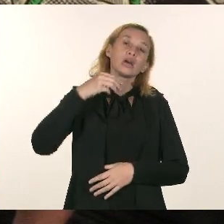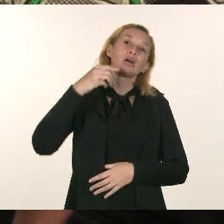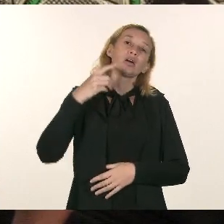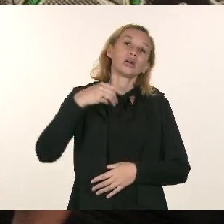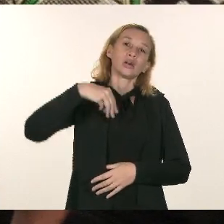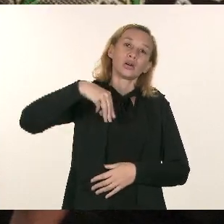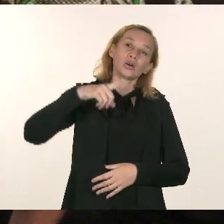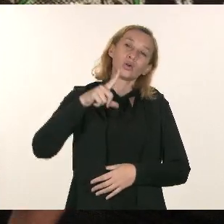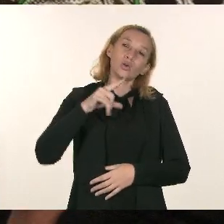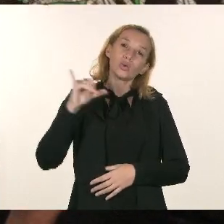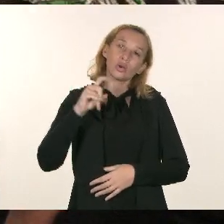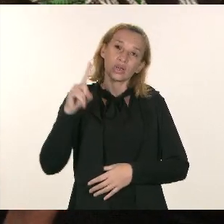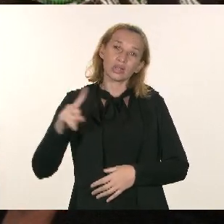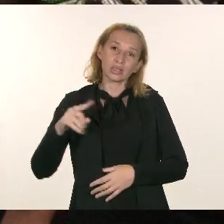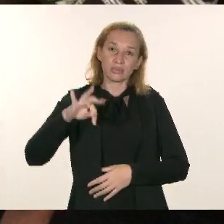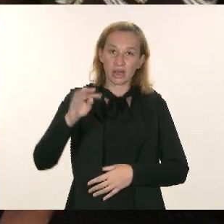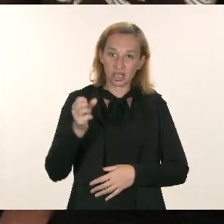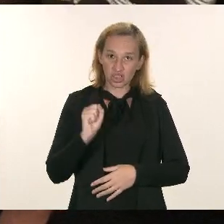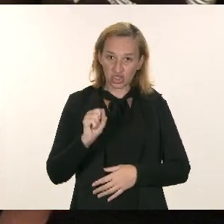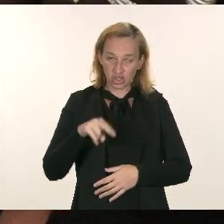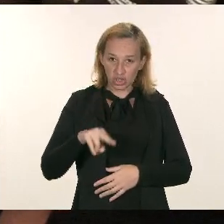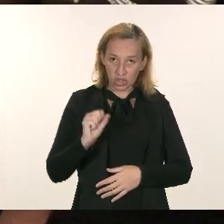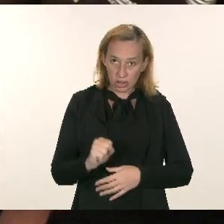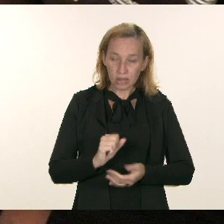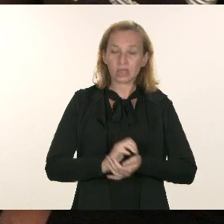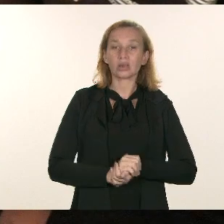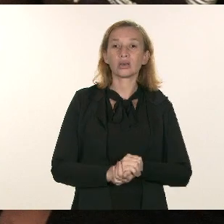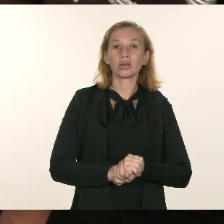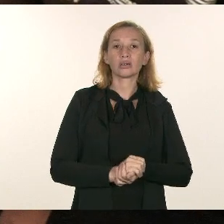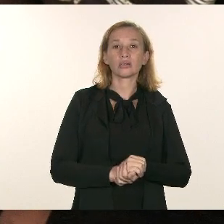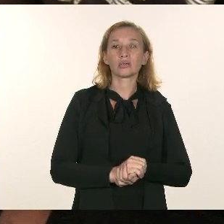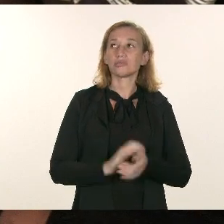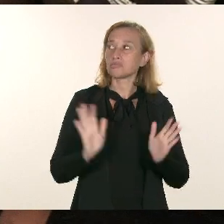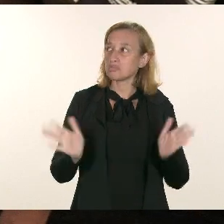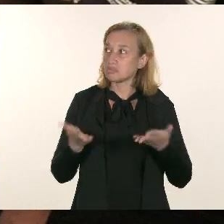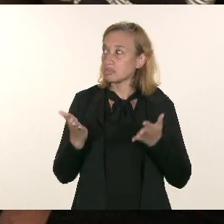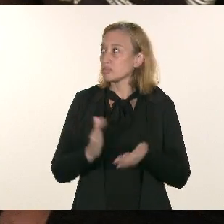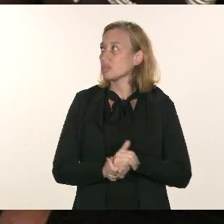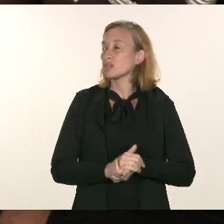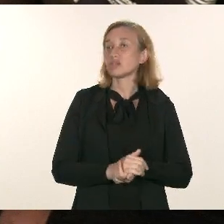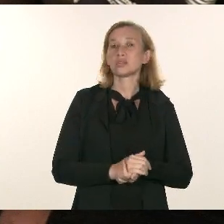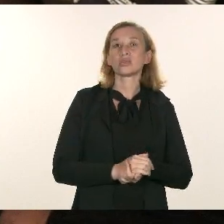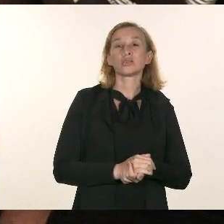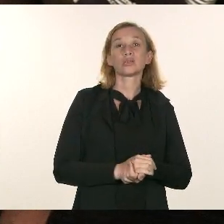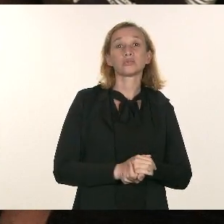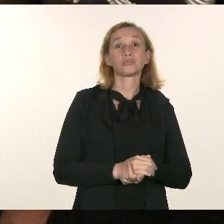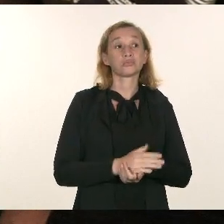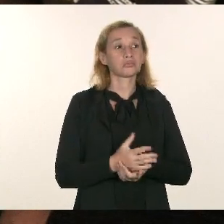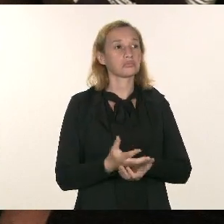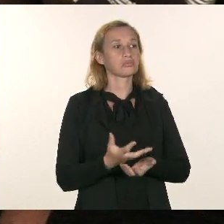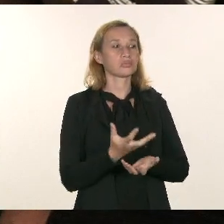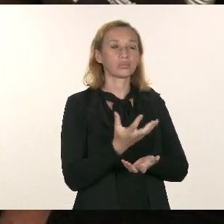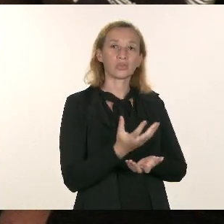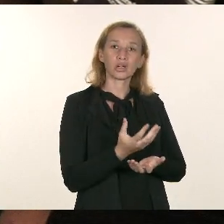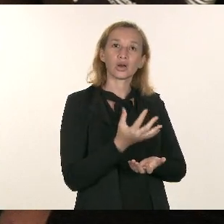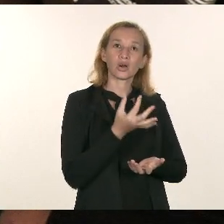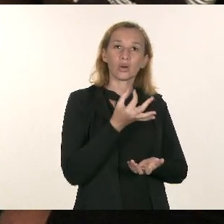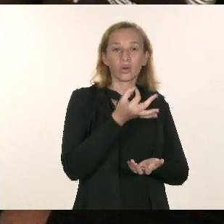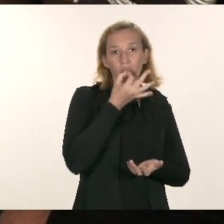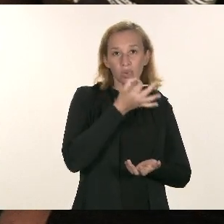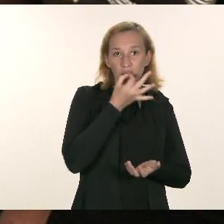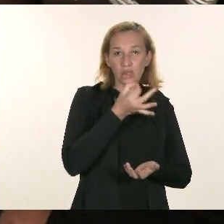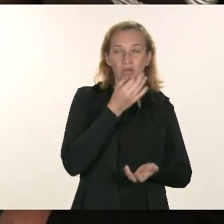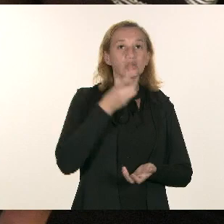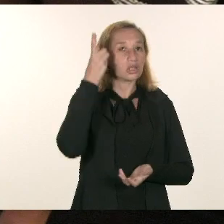sua iniciativa, me solidarizar com os argumentos do deputado Luiz Paulo, no que se